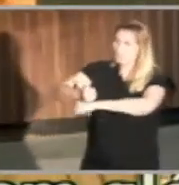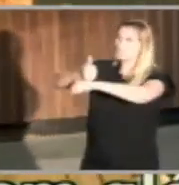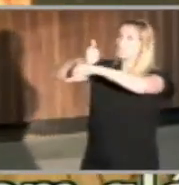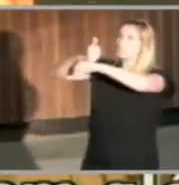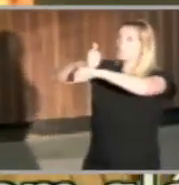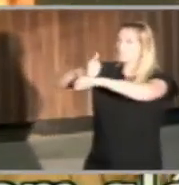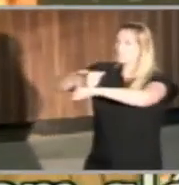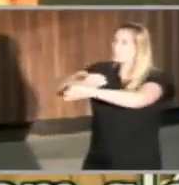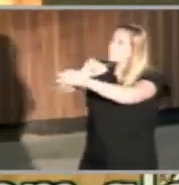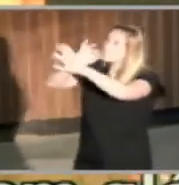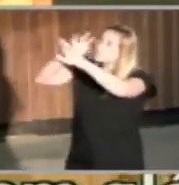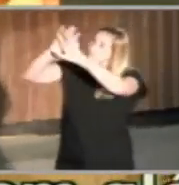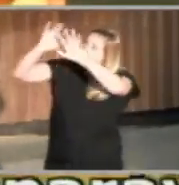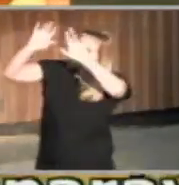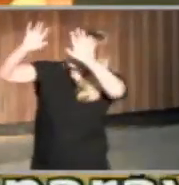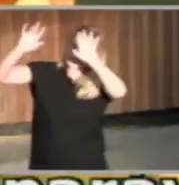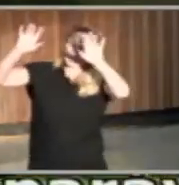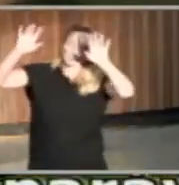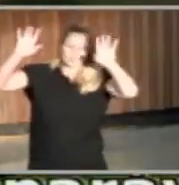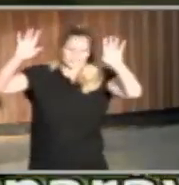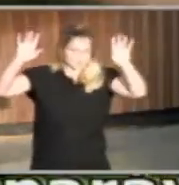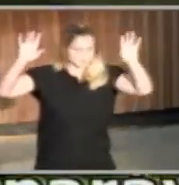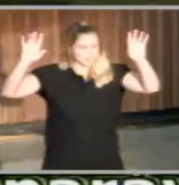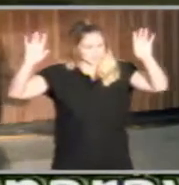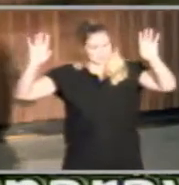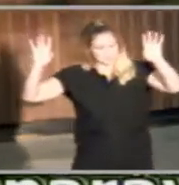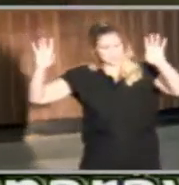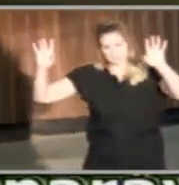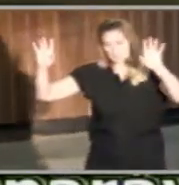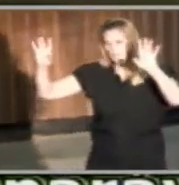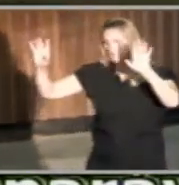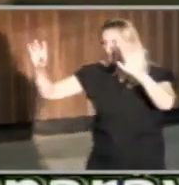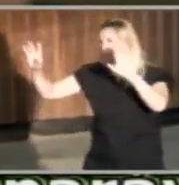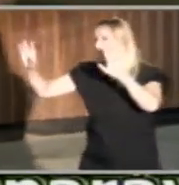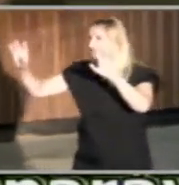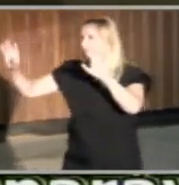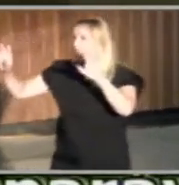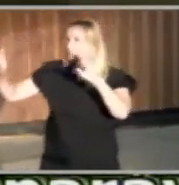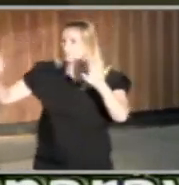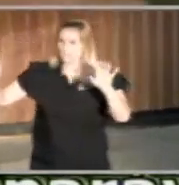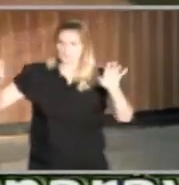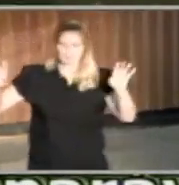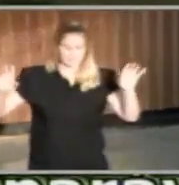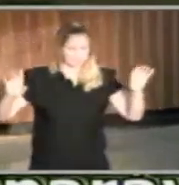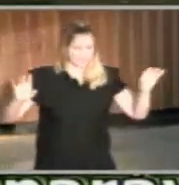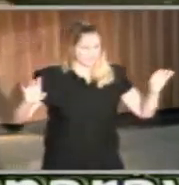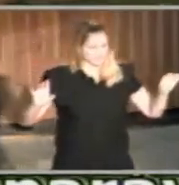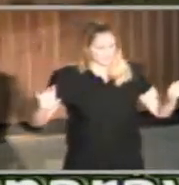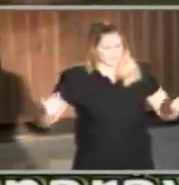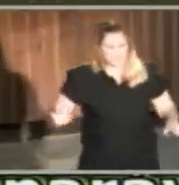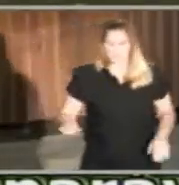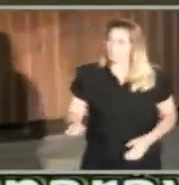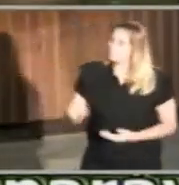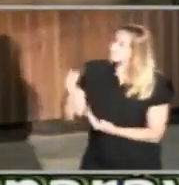soberano em glória. Você sabe essa canção? Cante para Ele.